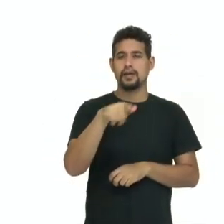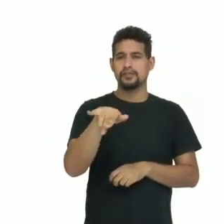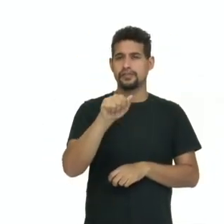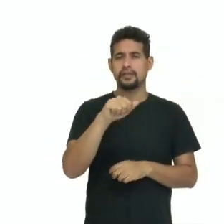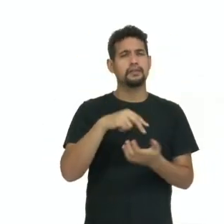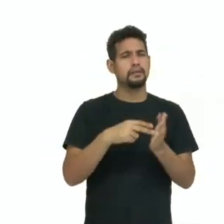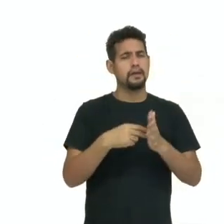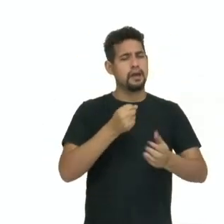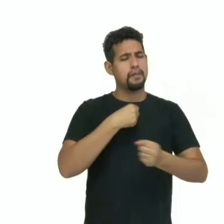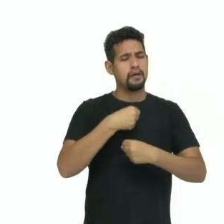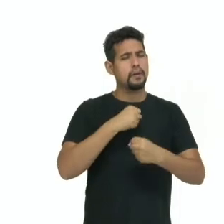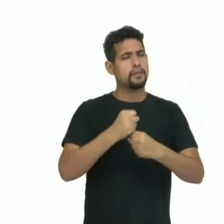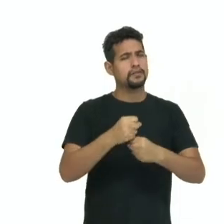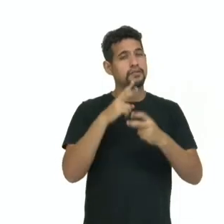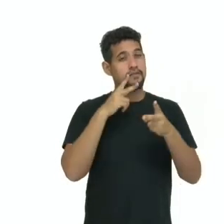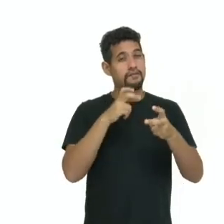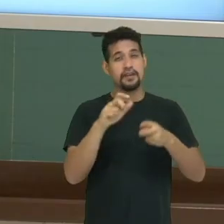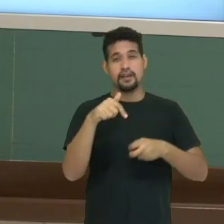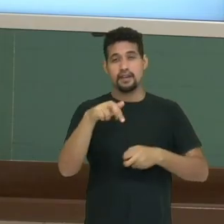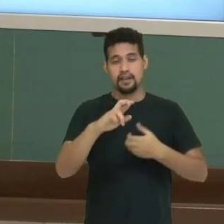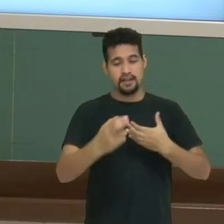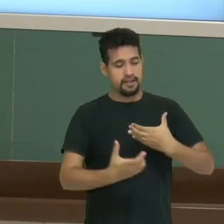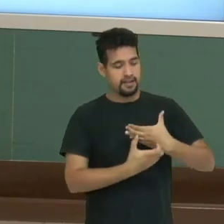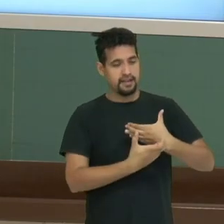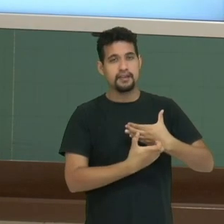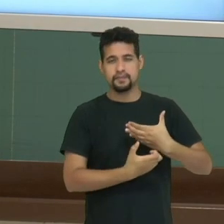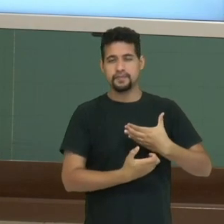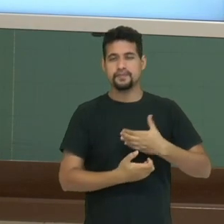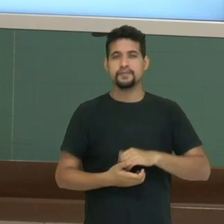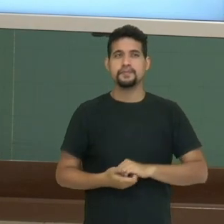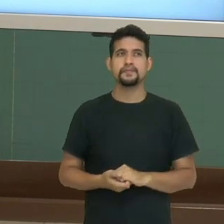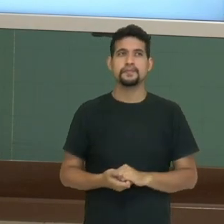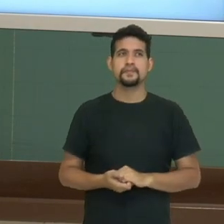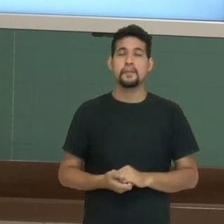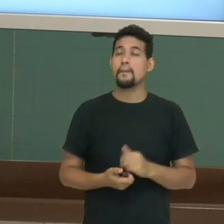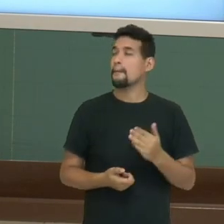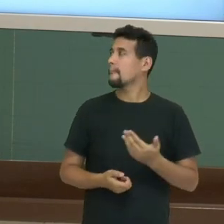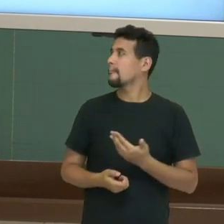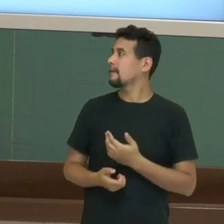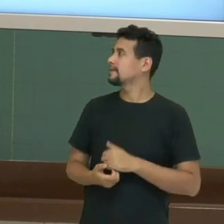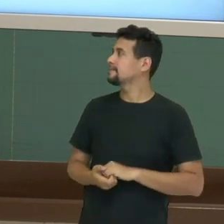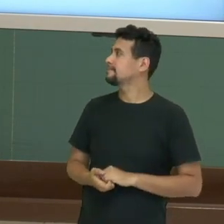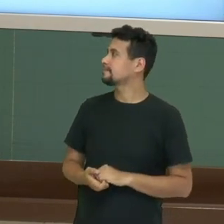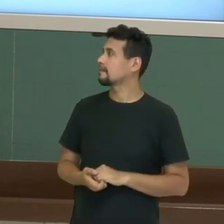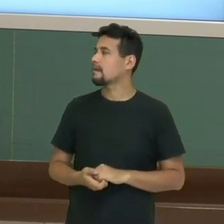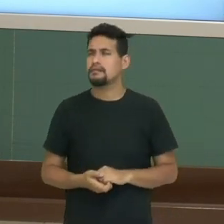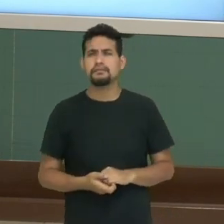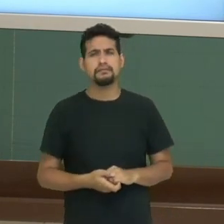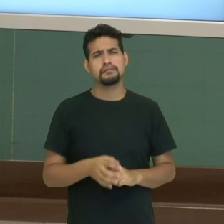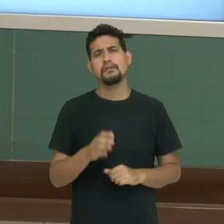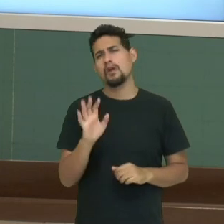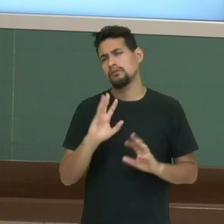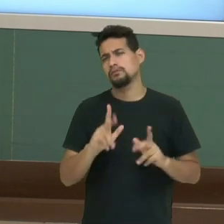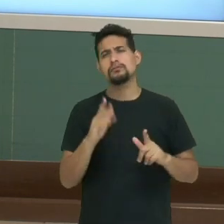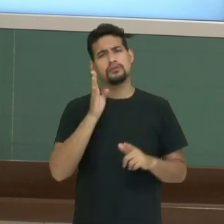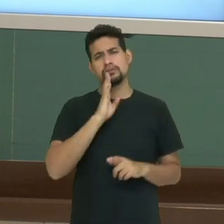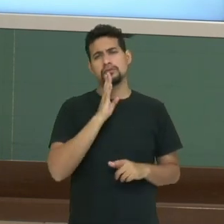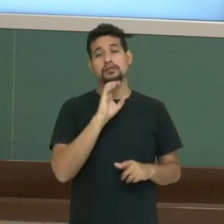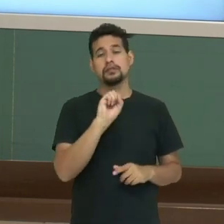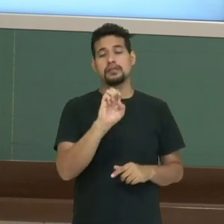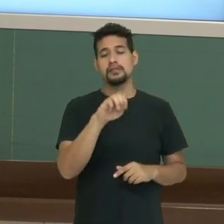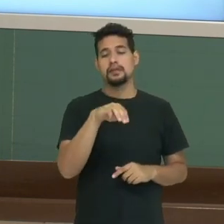reportagem completa você pode acessar no QR Code. Então, olha só. É de conhecimento geral que semijoias